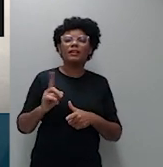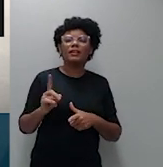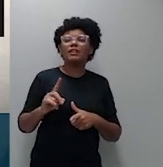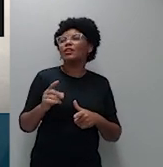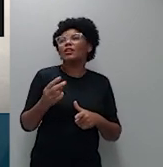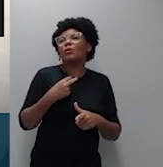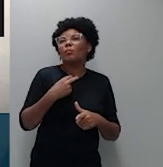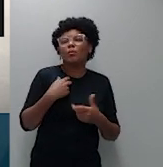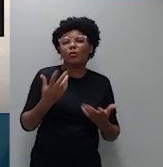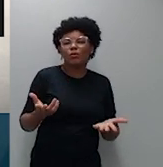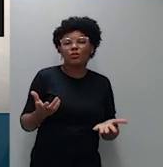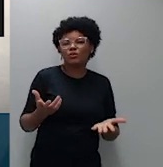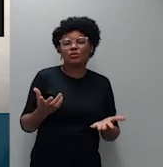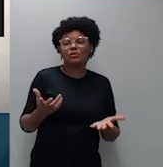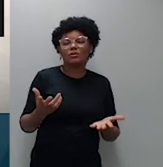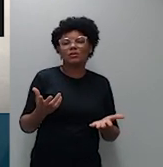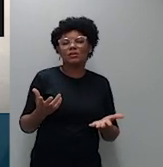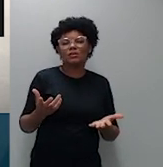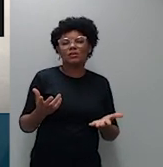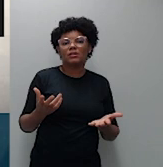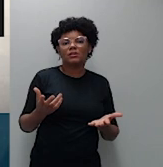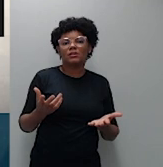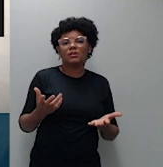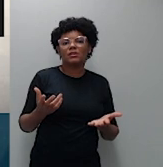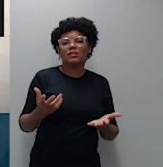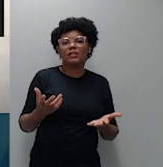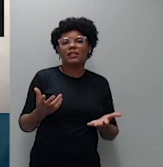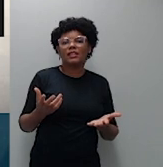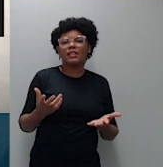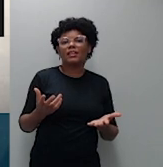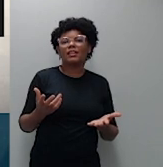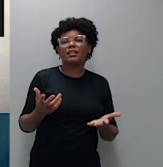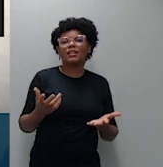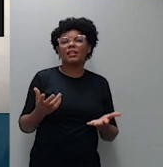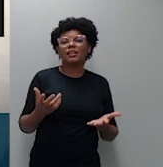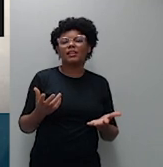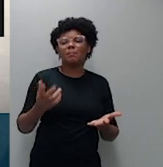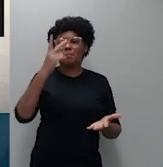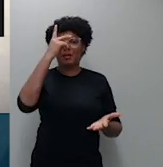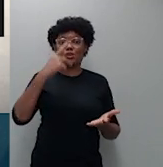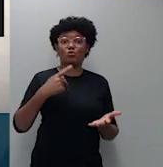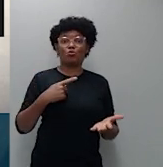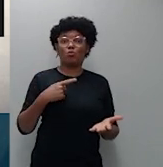puro daquilo que não pertence a cada um individualmente